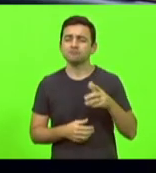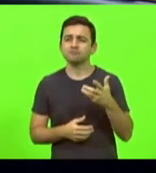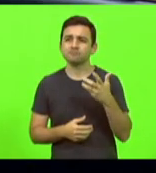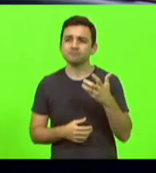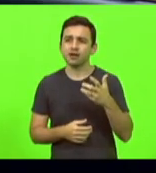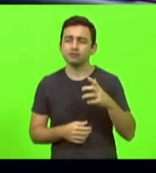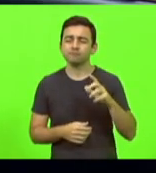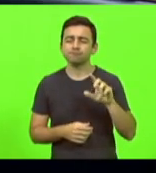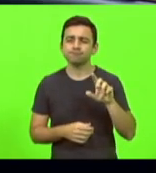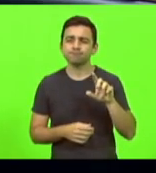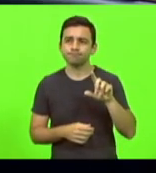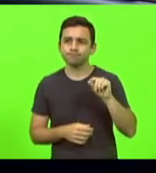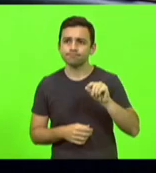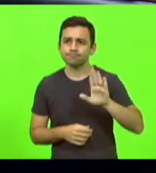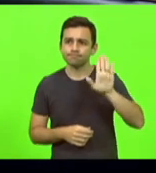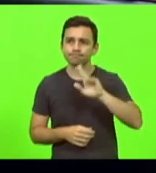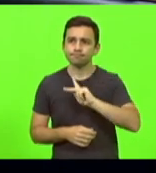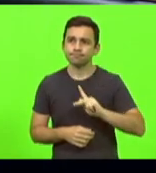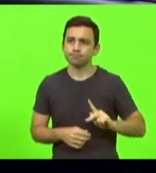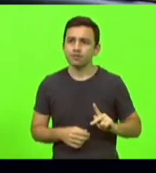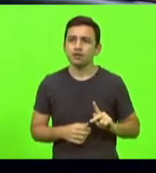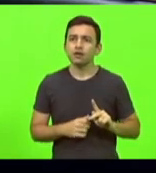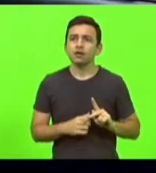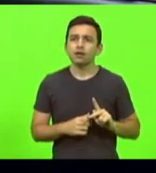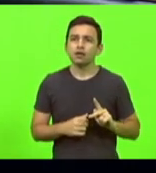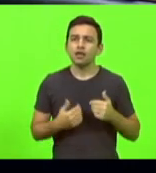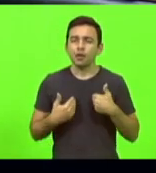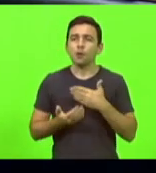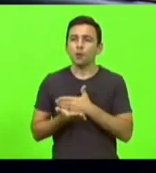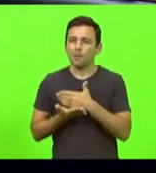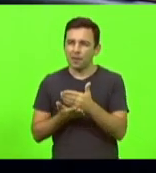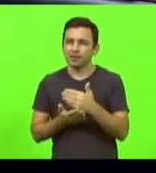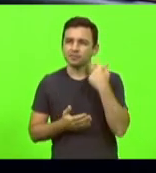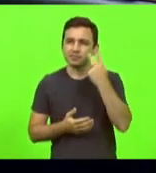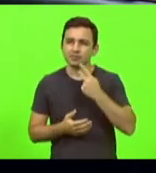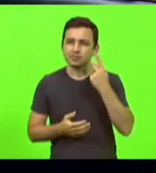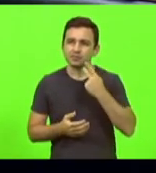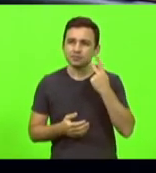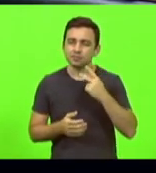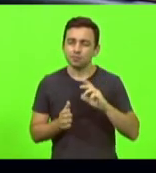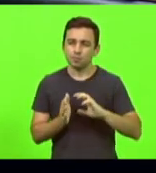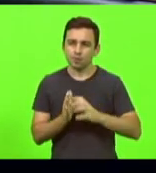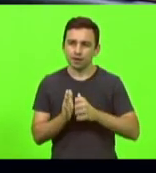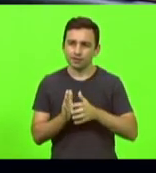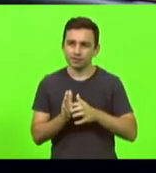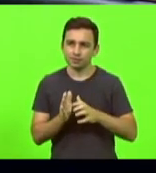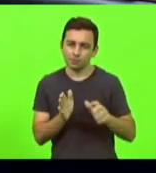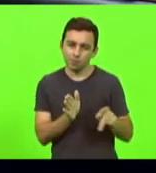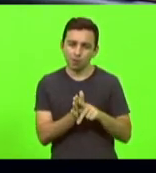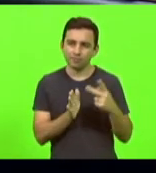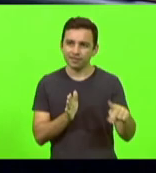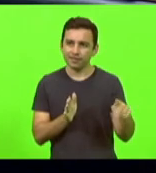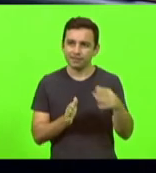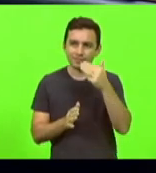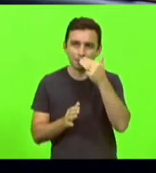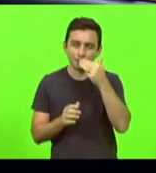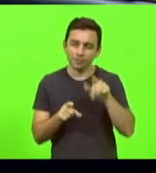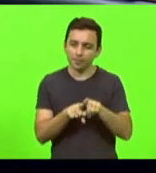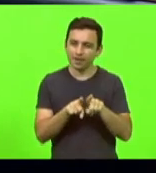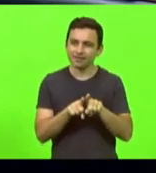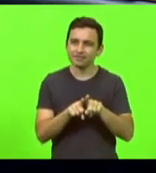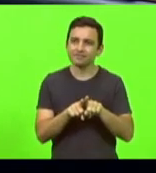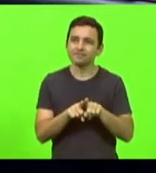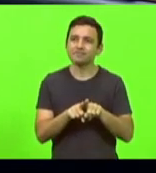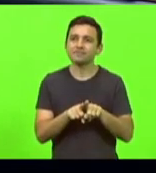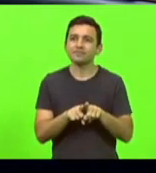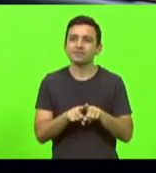hoje. Quando comecei na política e localmente o partido, deputado Sopelsa e o meu,